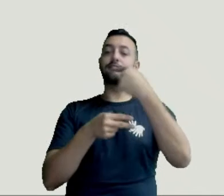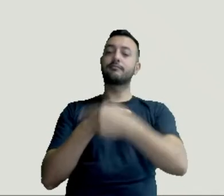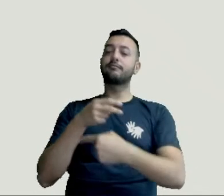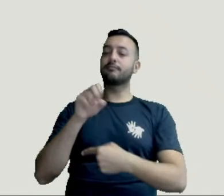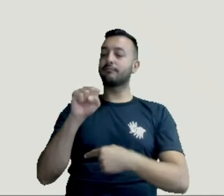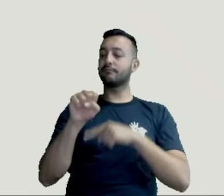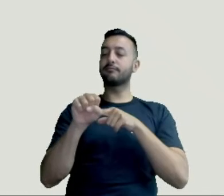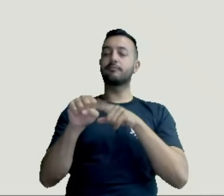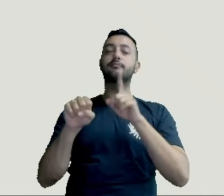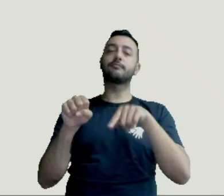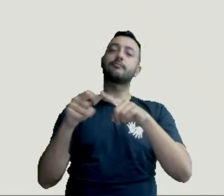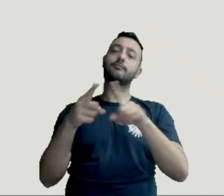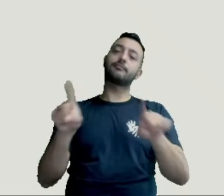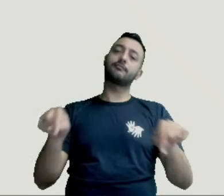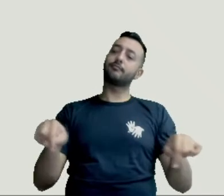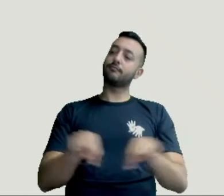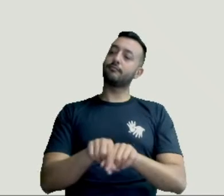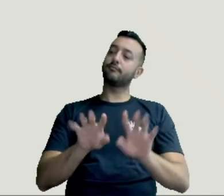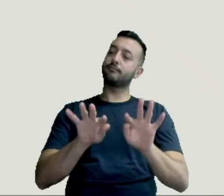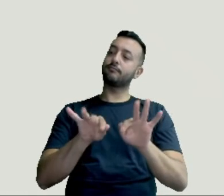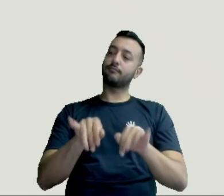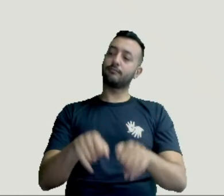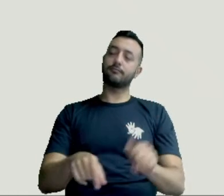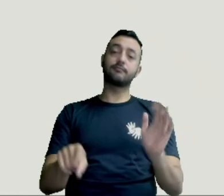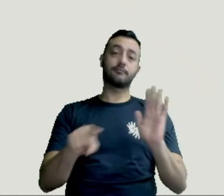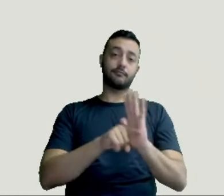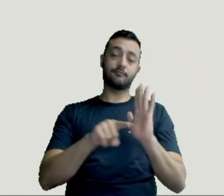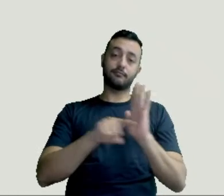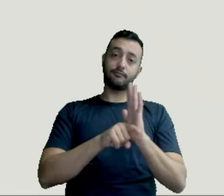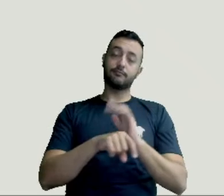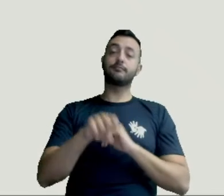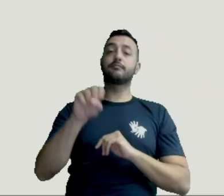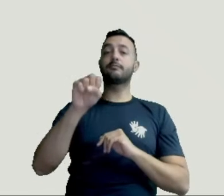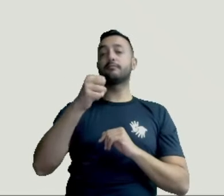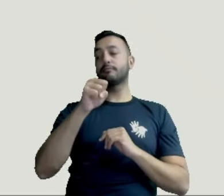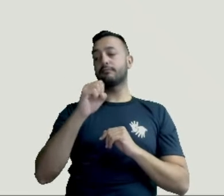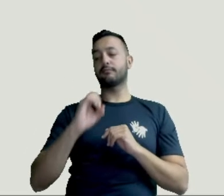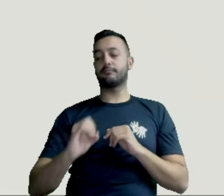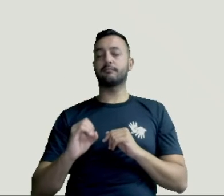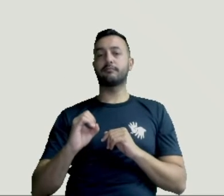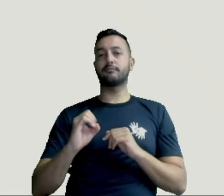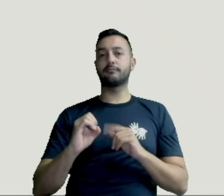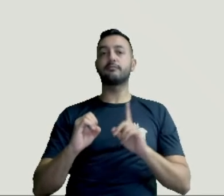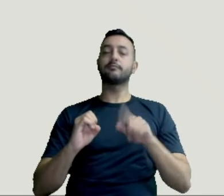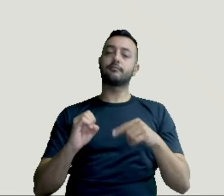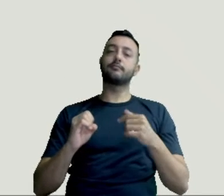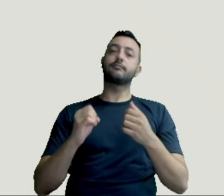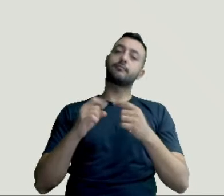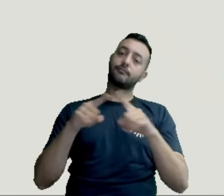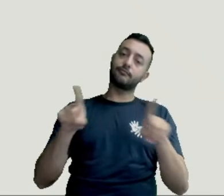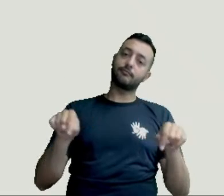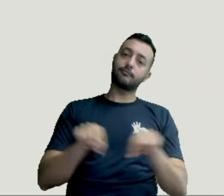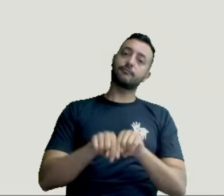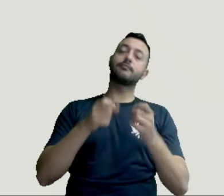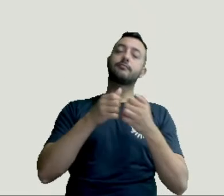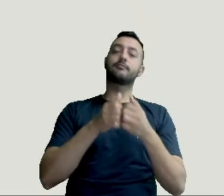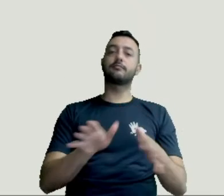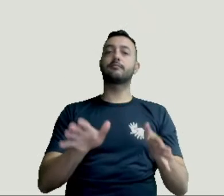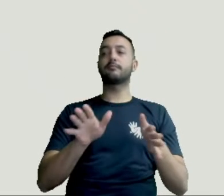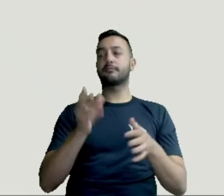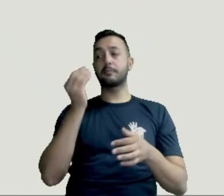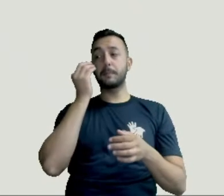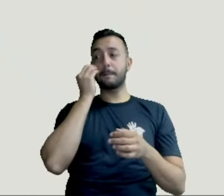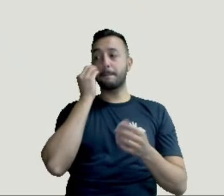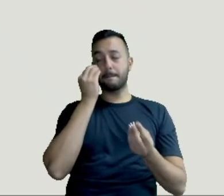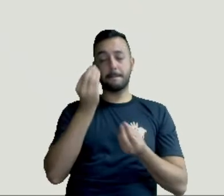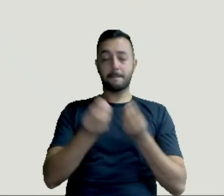espaço final. Menos esse S com um zero embaixo aí, que a gente chama de espaço inicial. Vamos ver aqui mais na frente